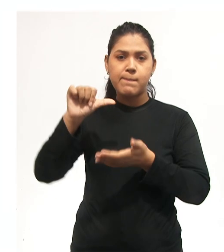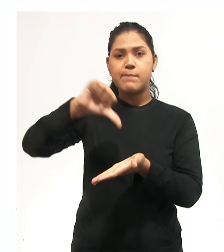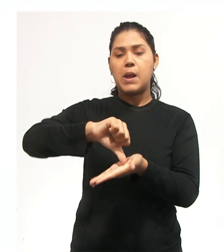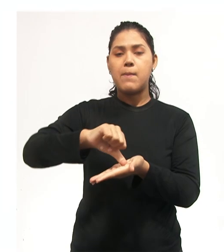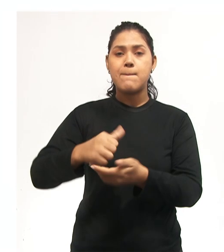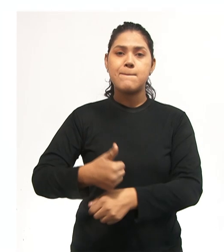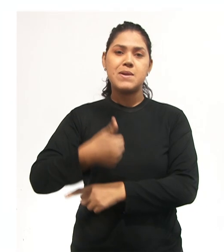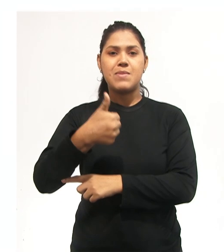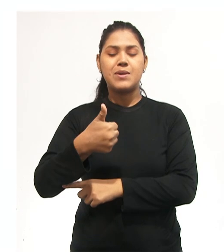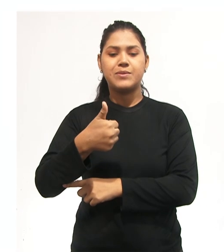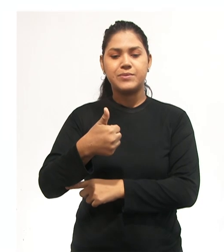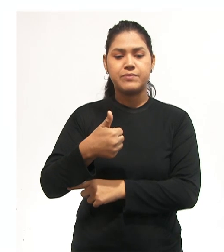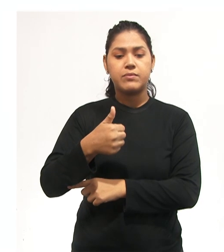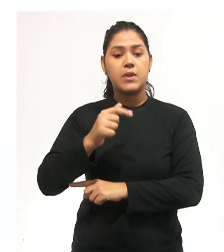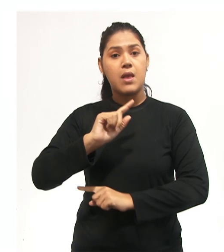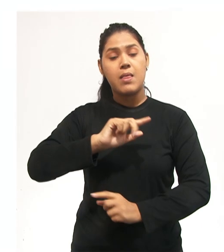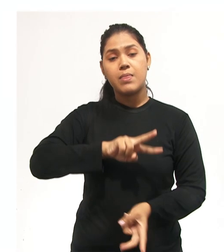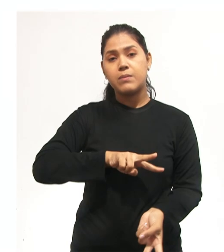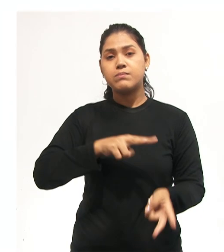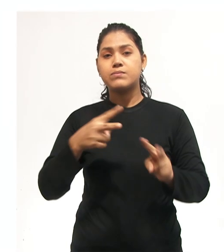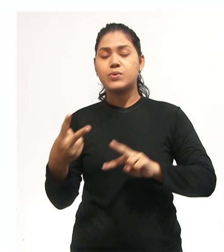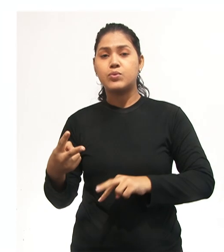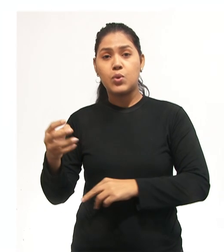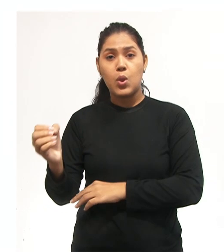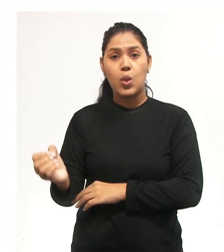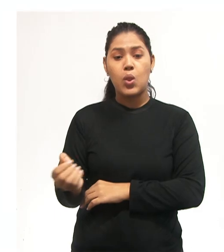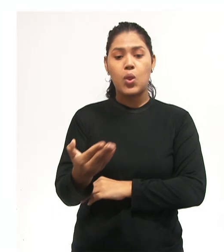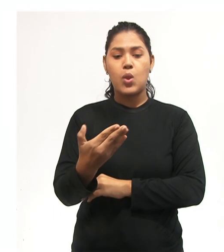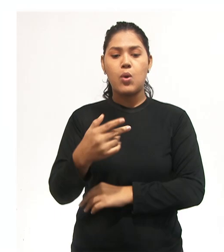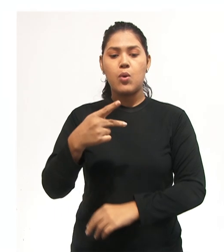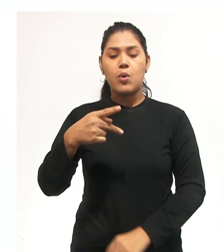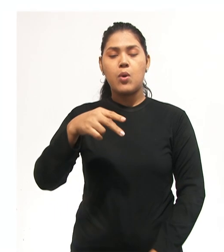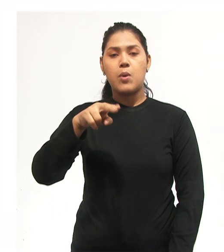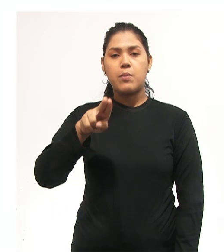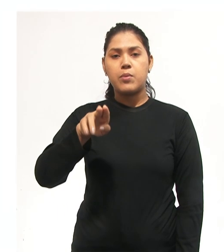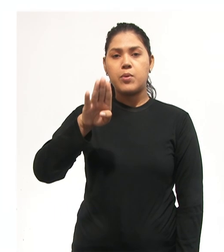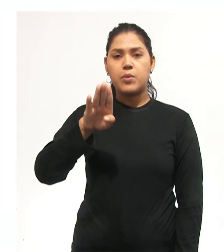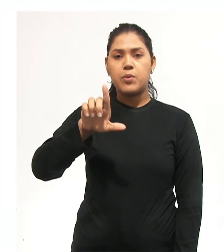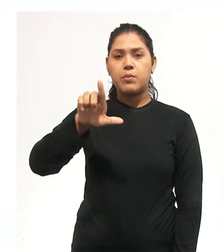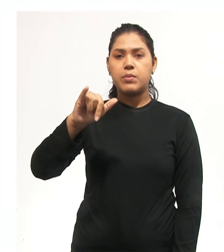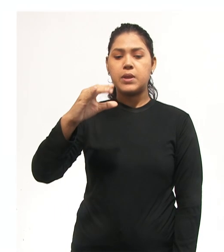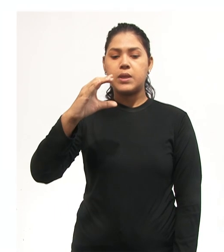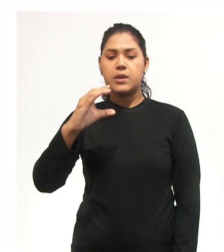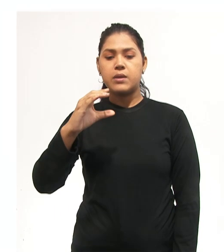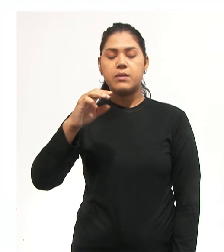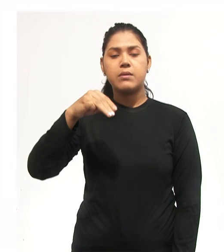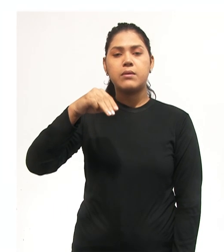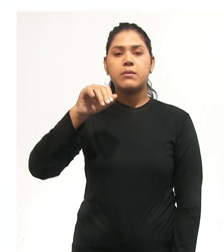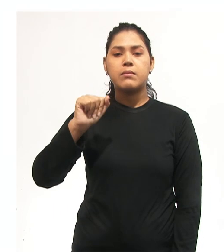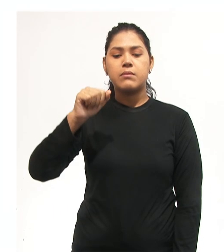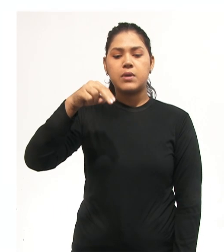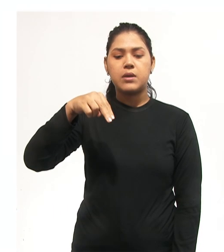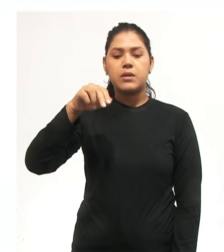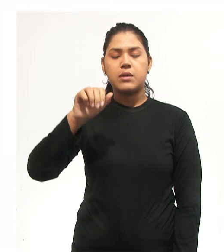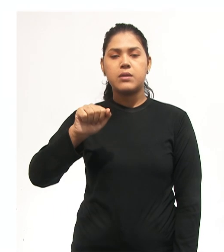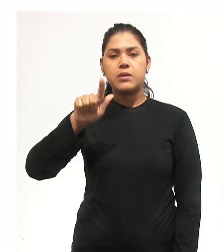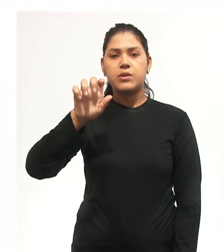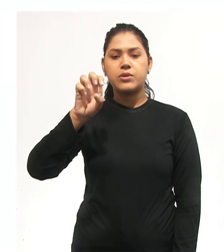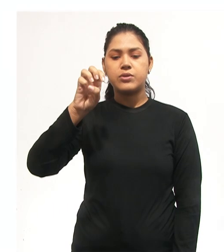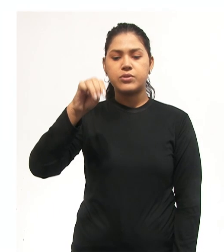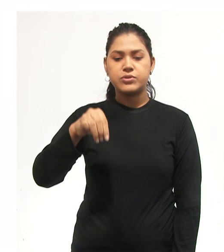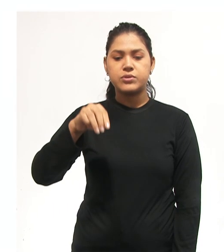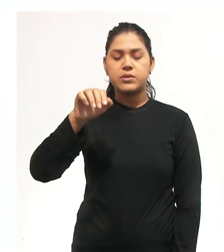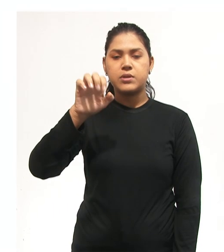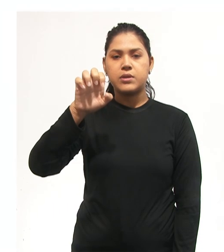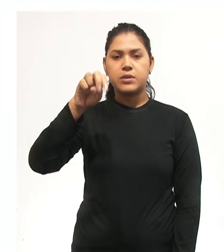New Public Management, né, a nova gestão pública. Então, onde a gente teve a introdução de princípios de eficiência, competitividade